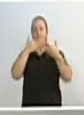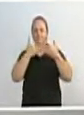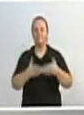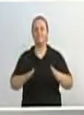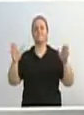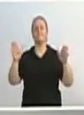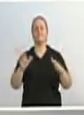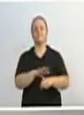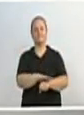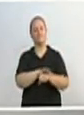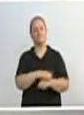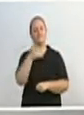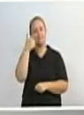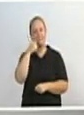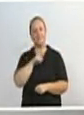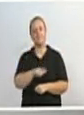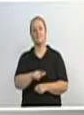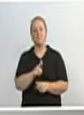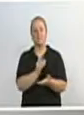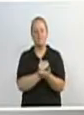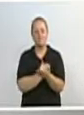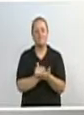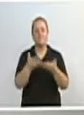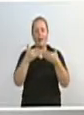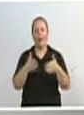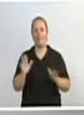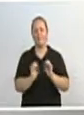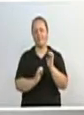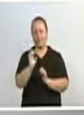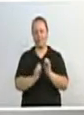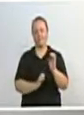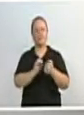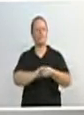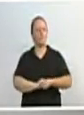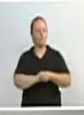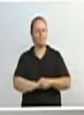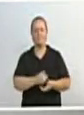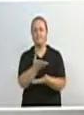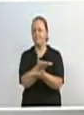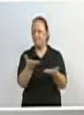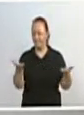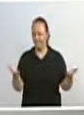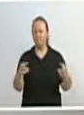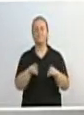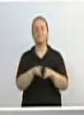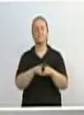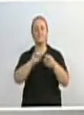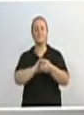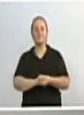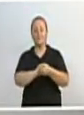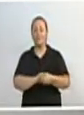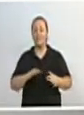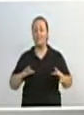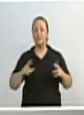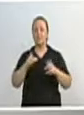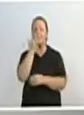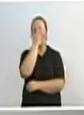a segurança necessária para poderem empreender na cidade. Parabéns a todos vocês e parabéns a todos aqueles